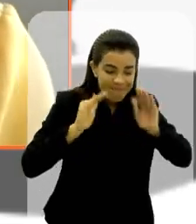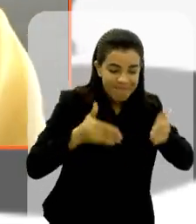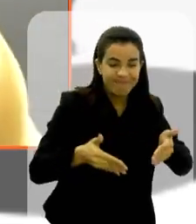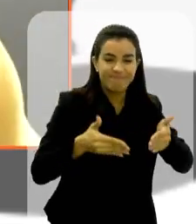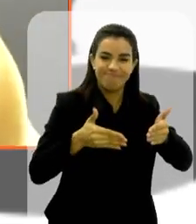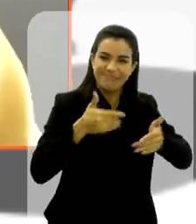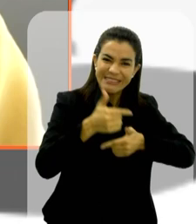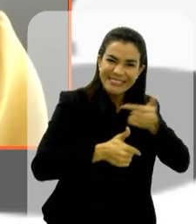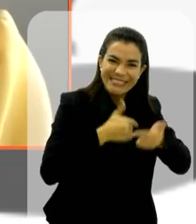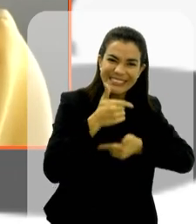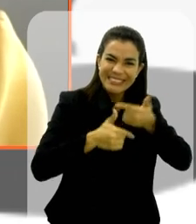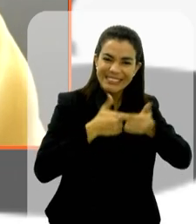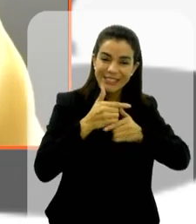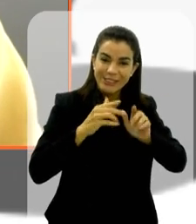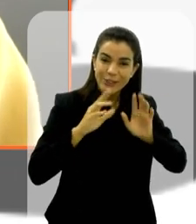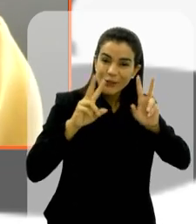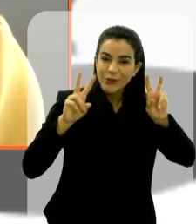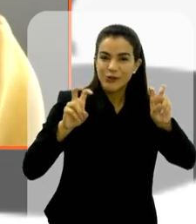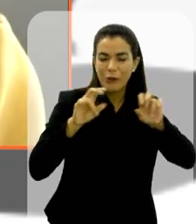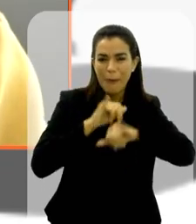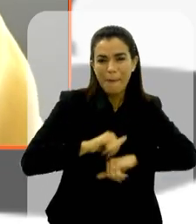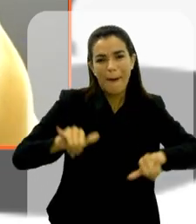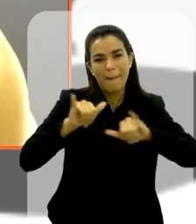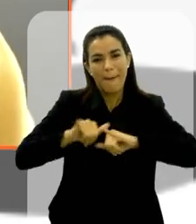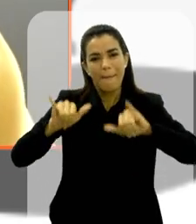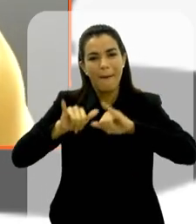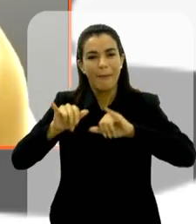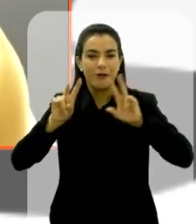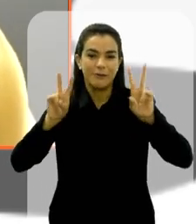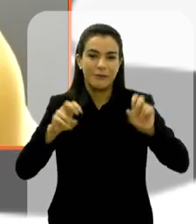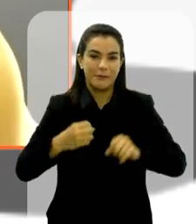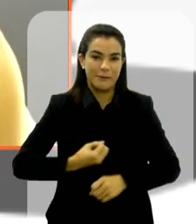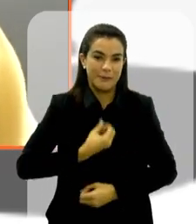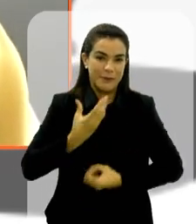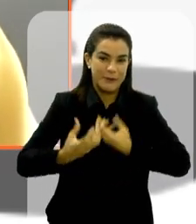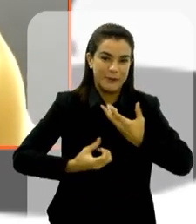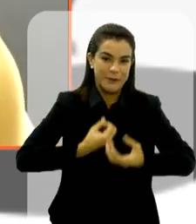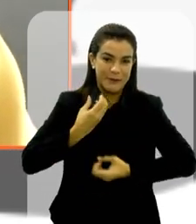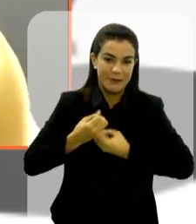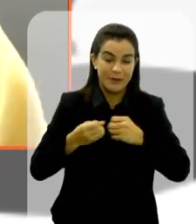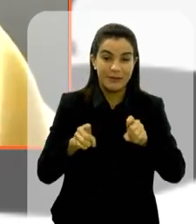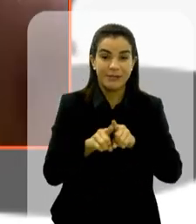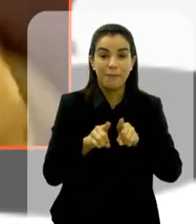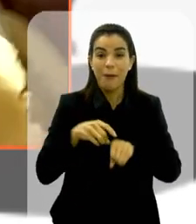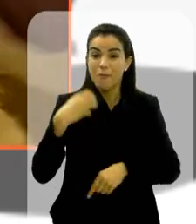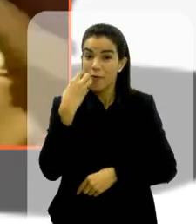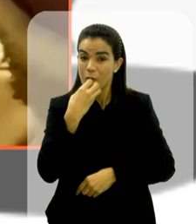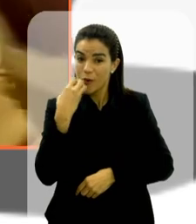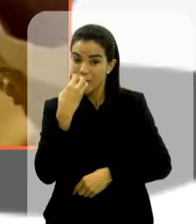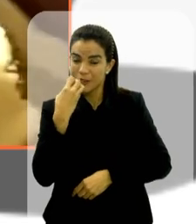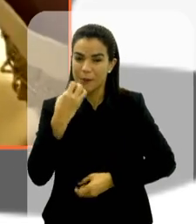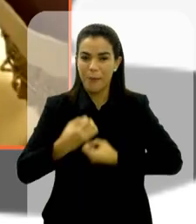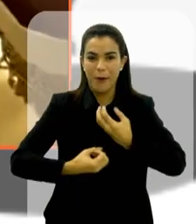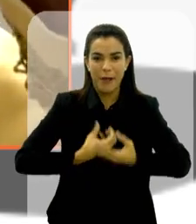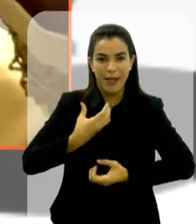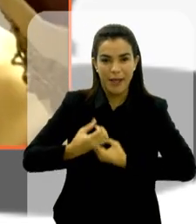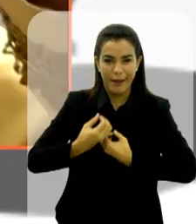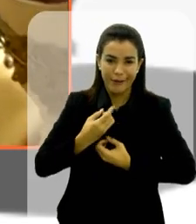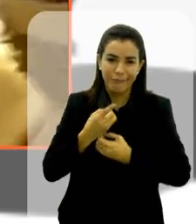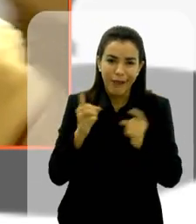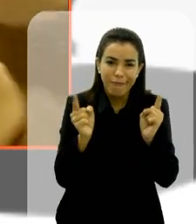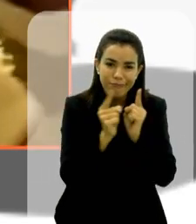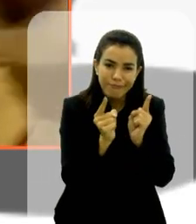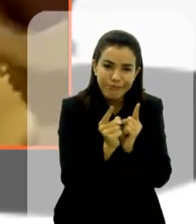atividade maior com relação a essa divulgação da poesia, né? E da trova, principalmente, que é uma forma pequena de poesia,